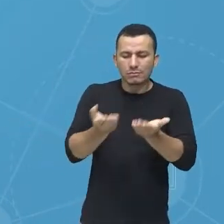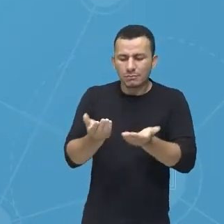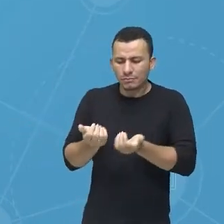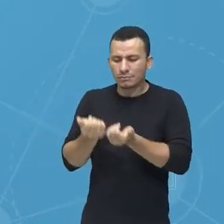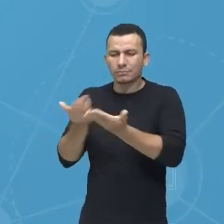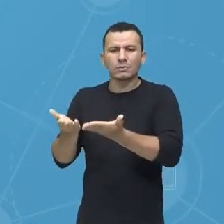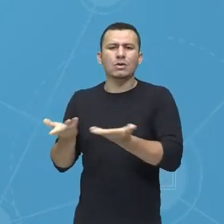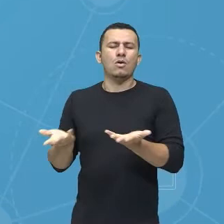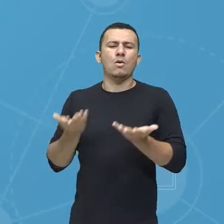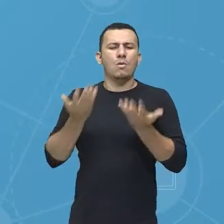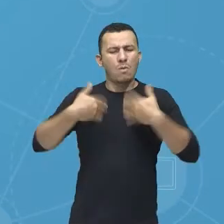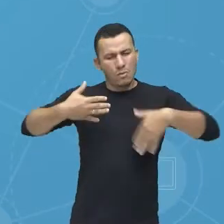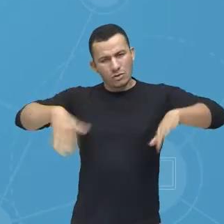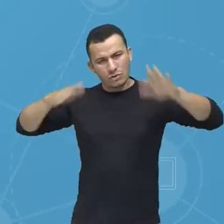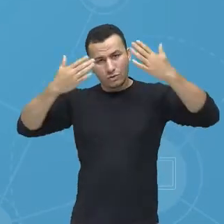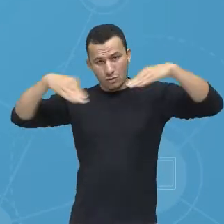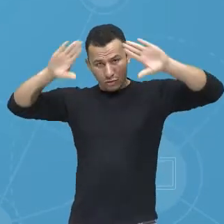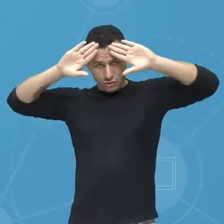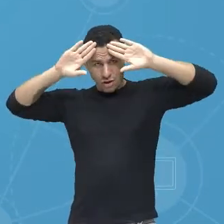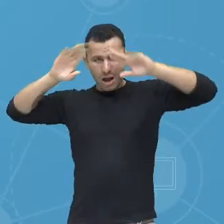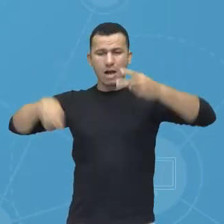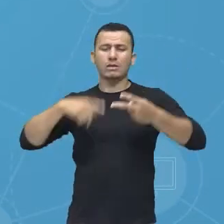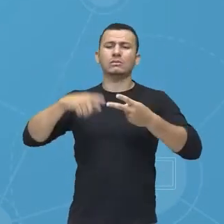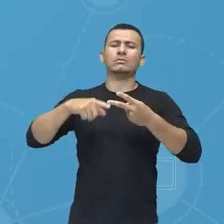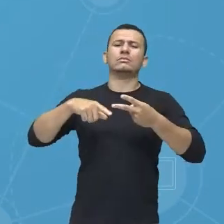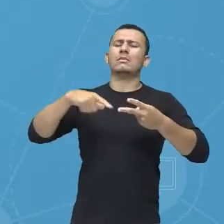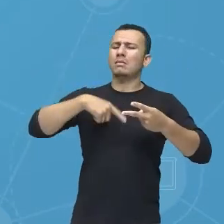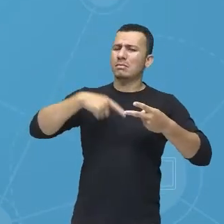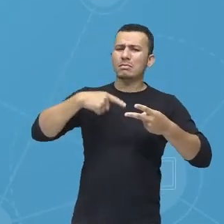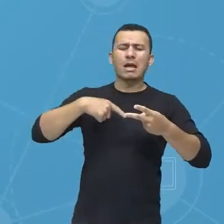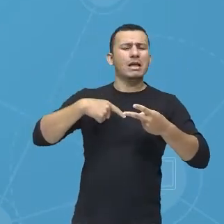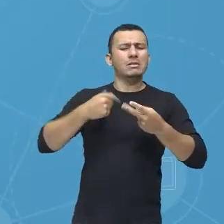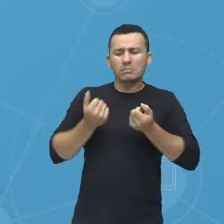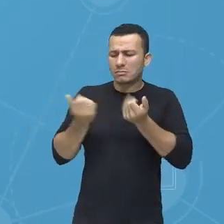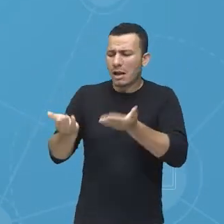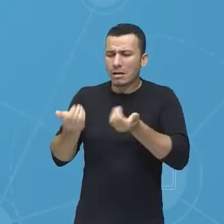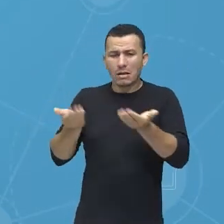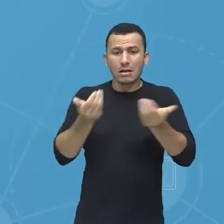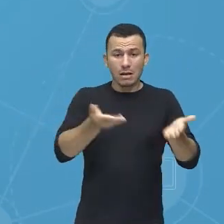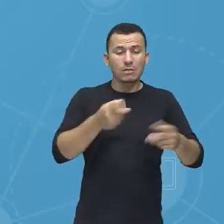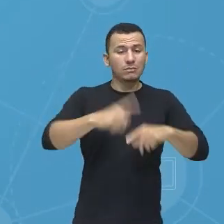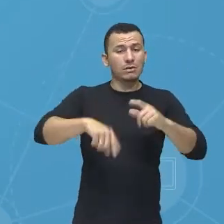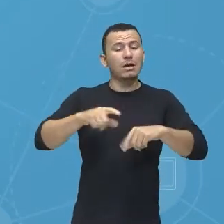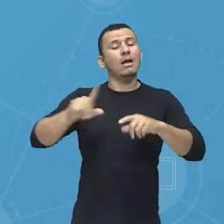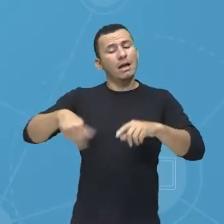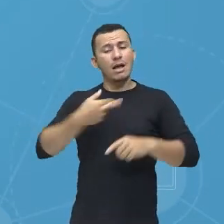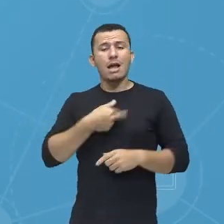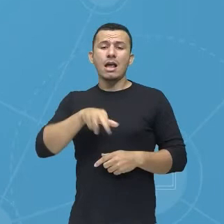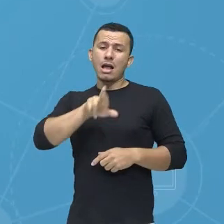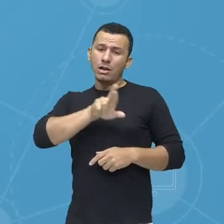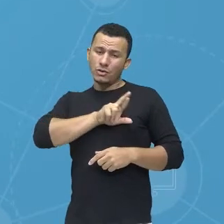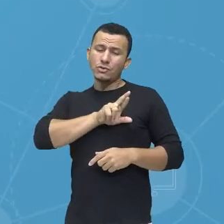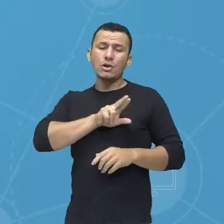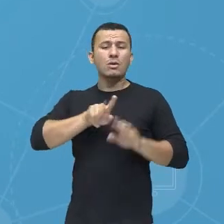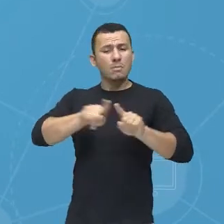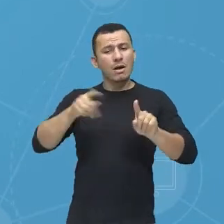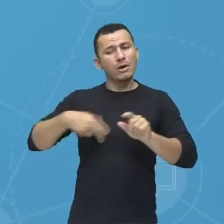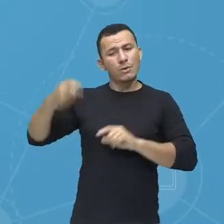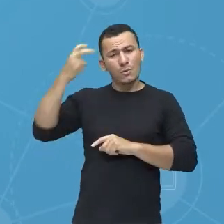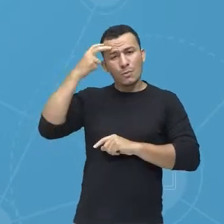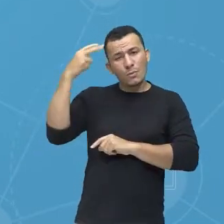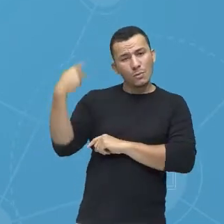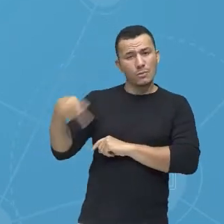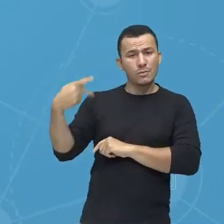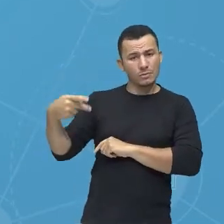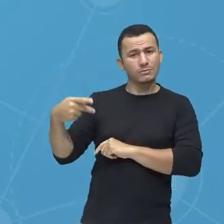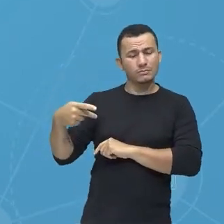dos orixás da mata, oferendas na mata. Isto é a religião enquanto cultura. Muito